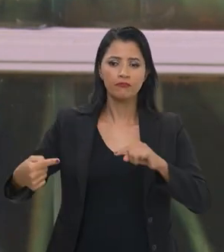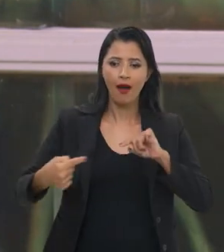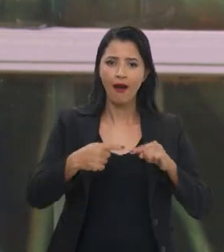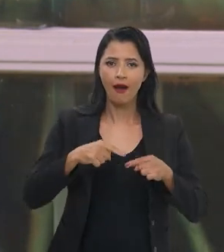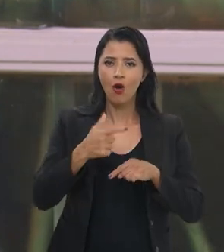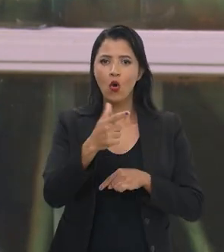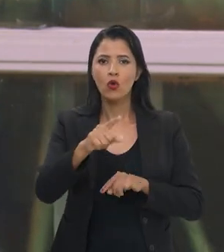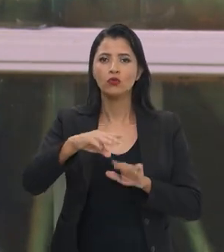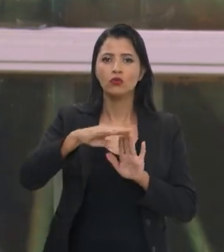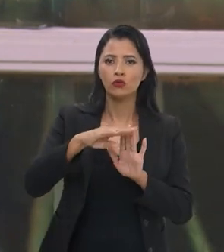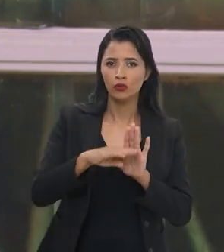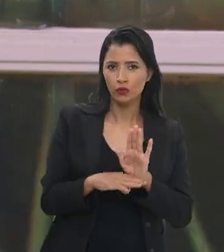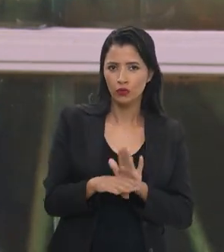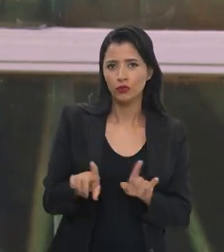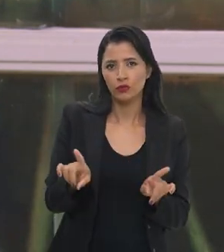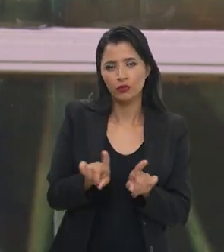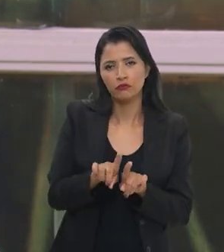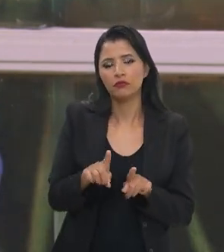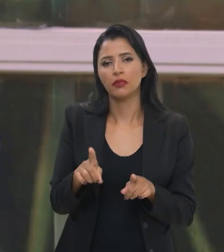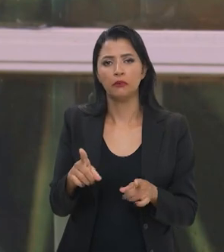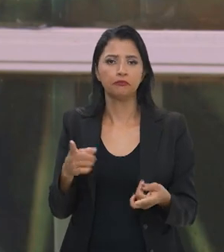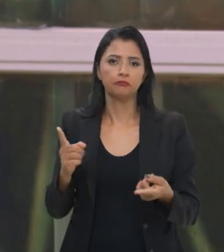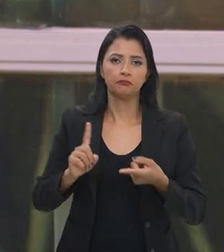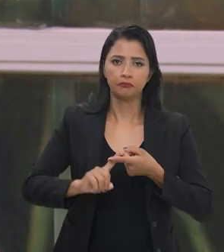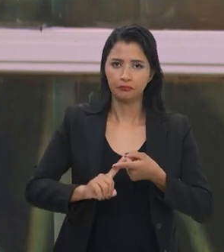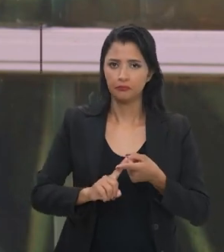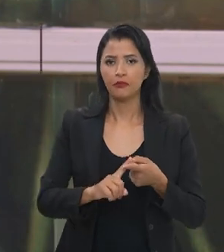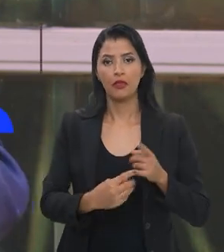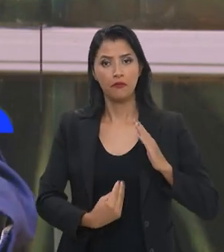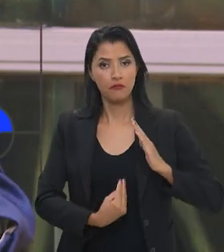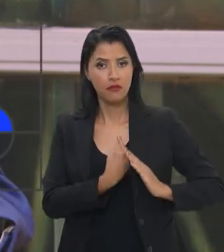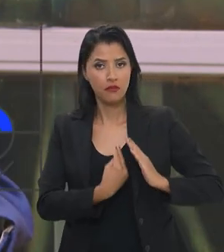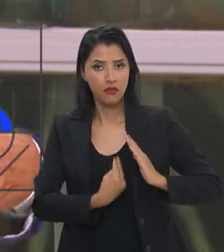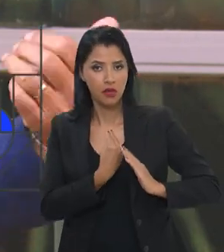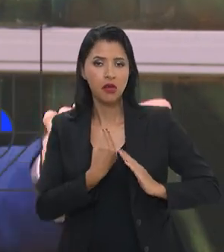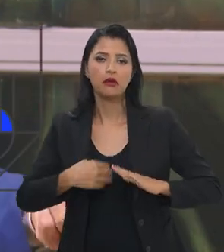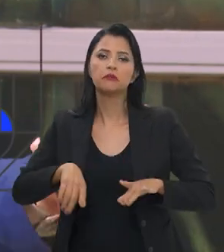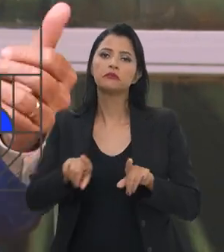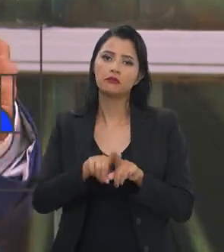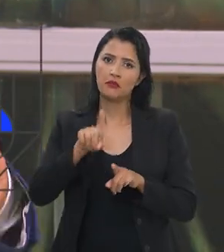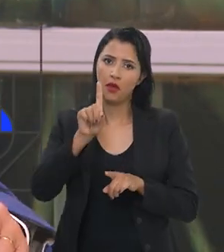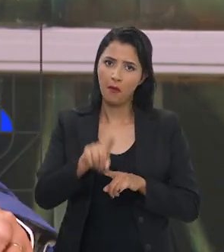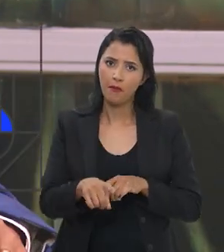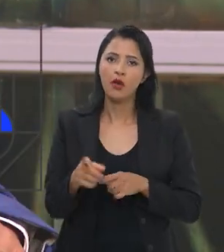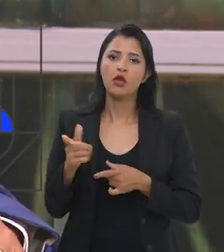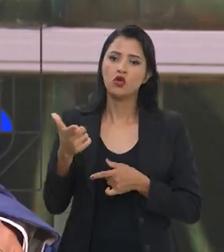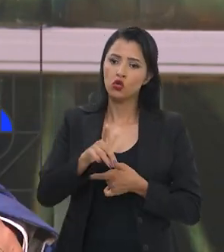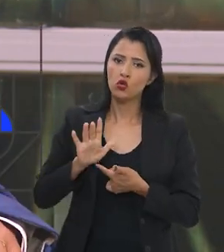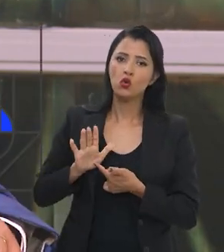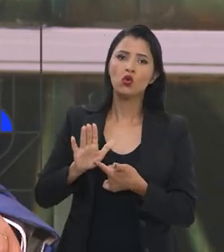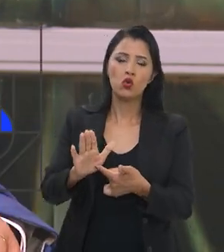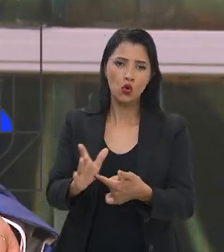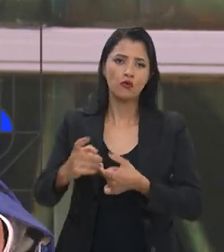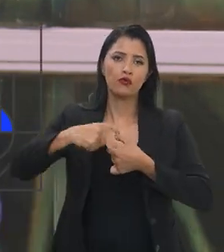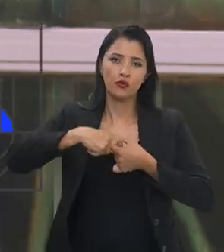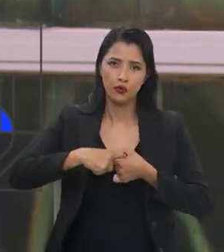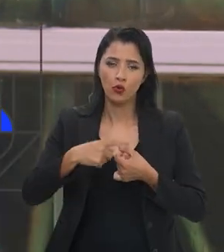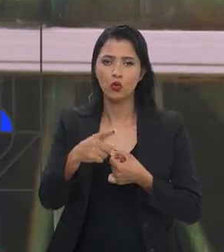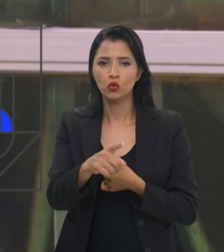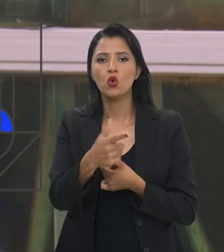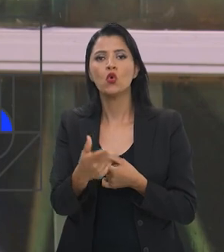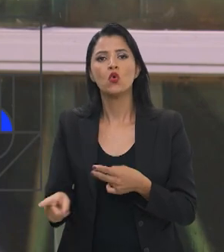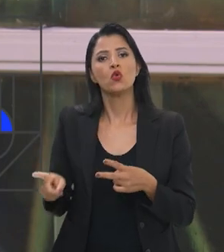programas integrado ali com a minha casa na vida que também foi reapresentado